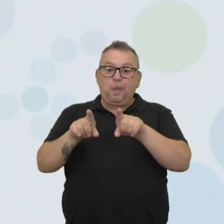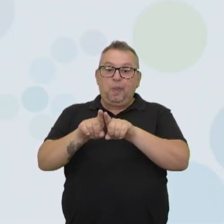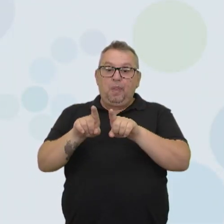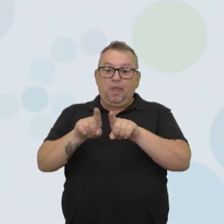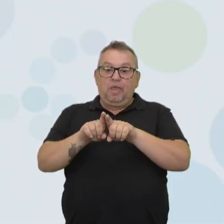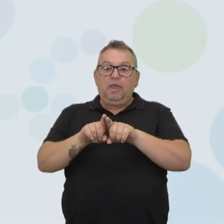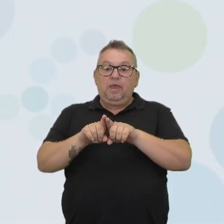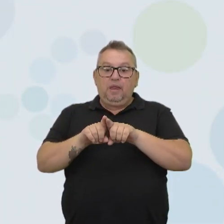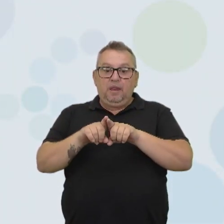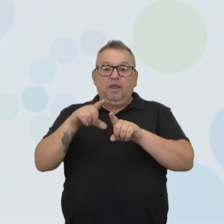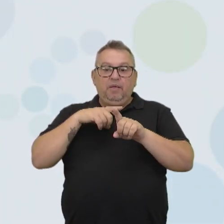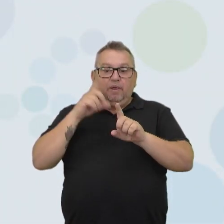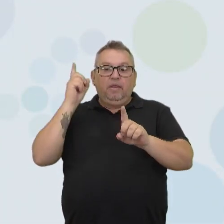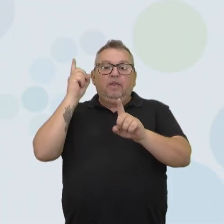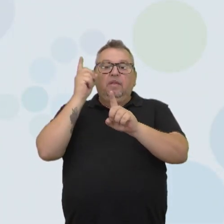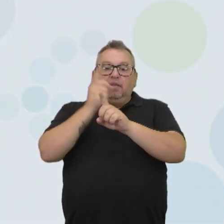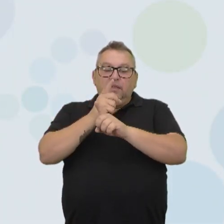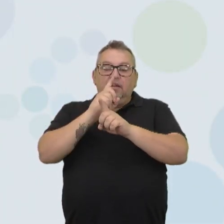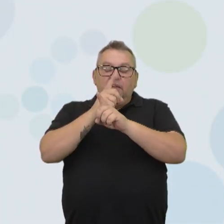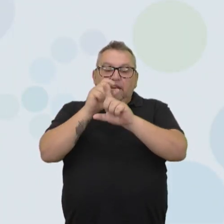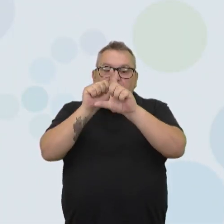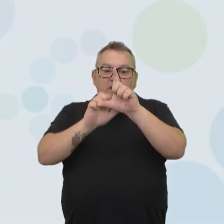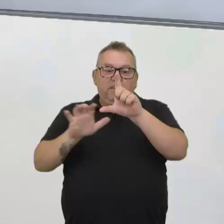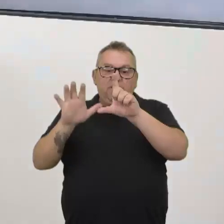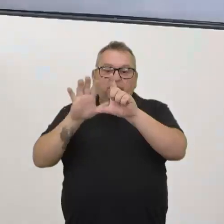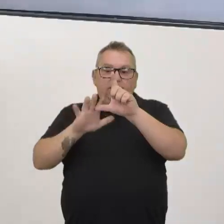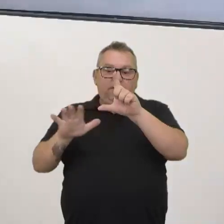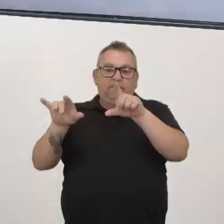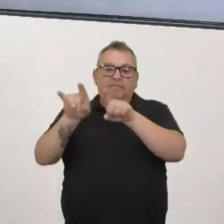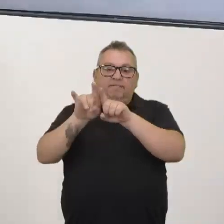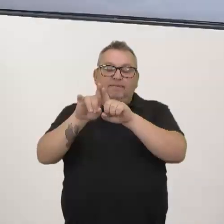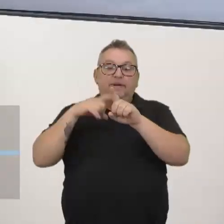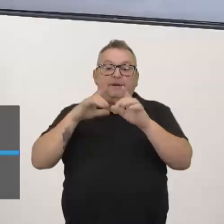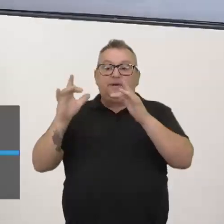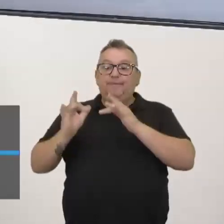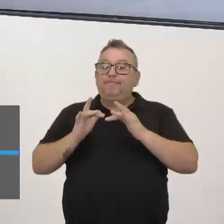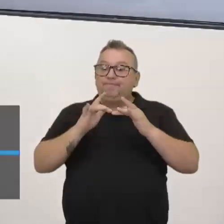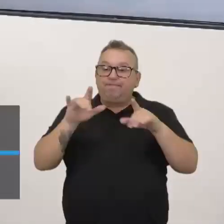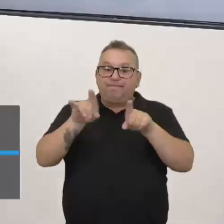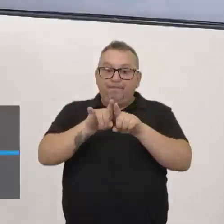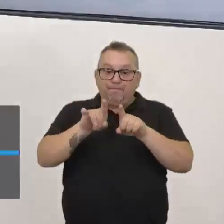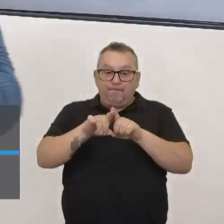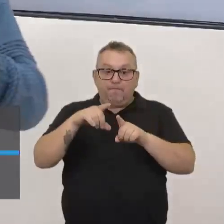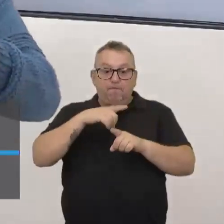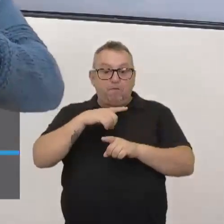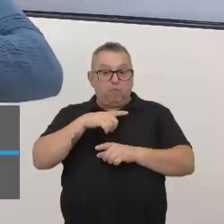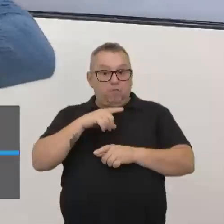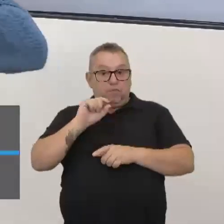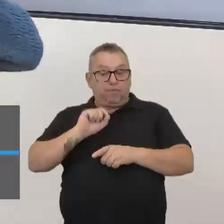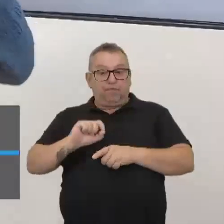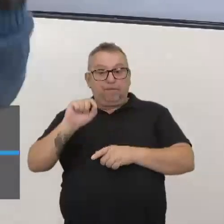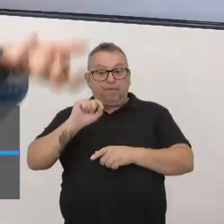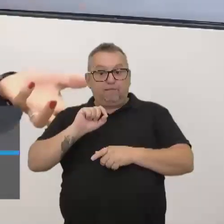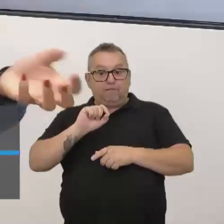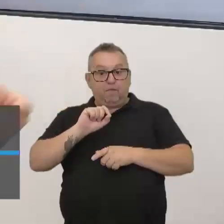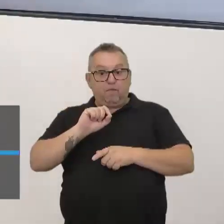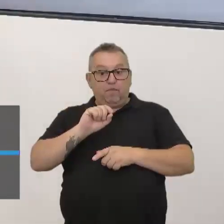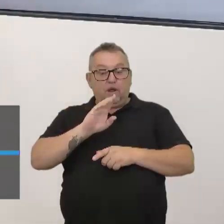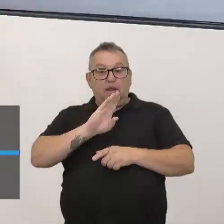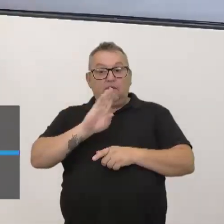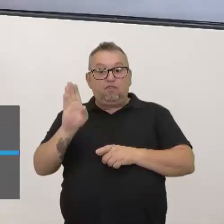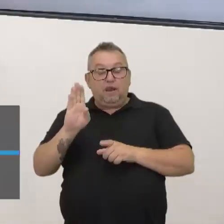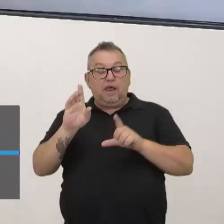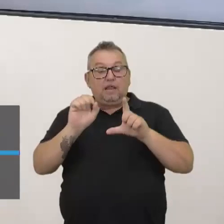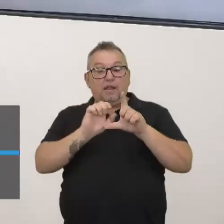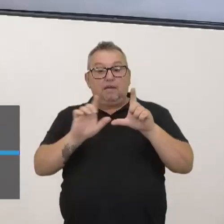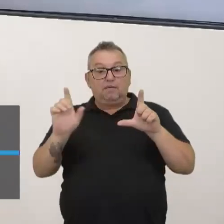é Identificando Grandezas. No caso, a gente quer saber se as grandezas, a relação dessas grandezas, ela é direta ou ela